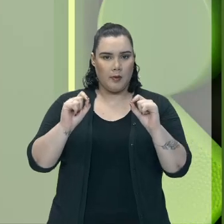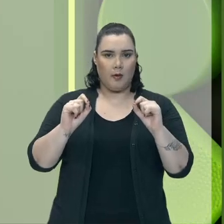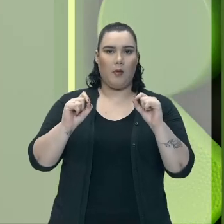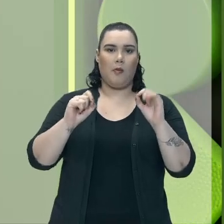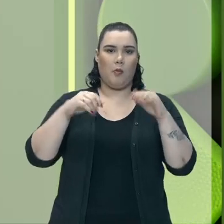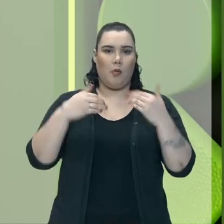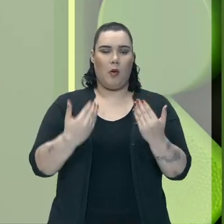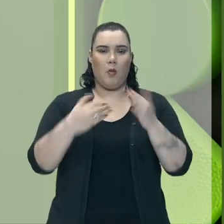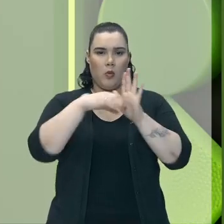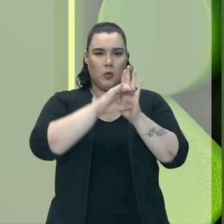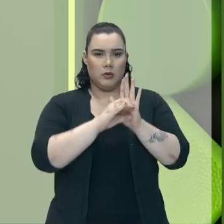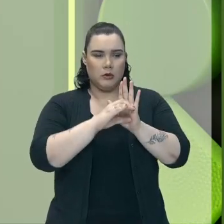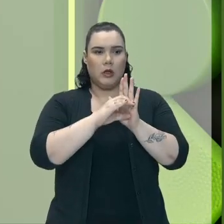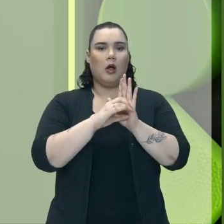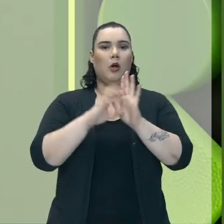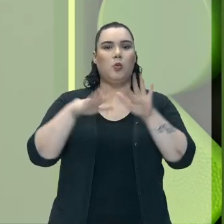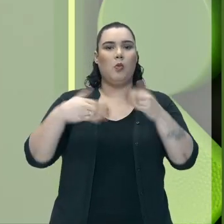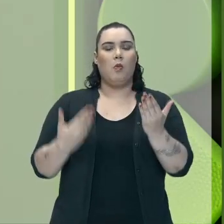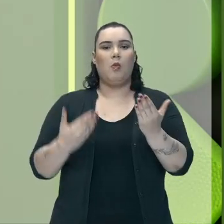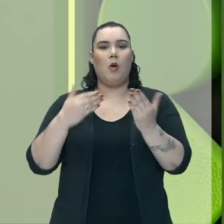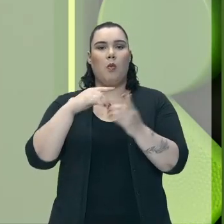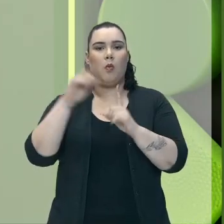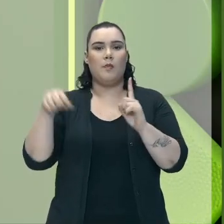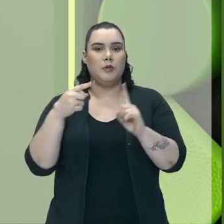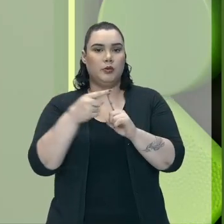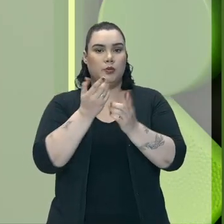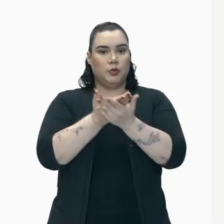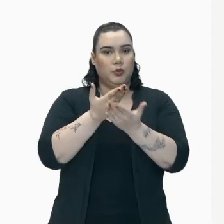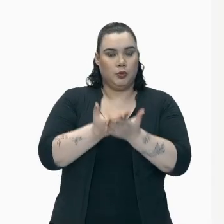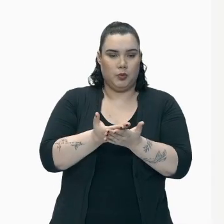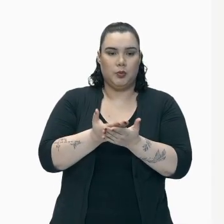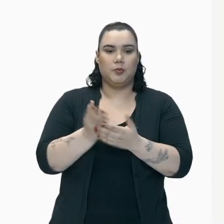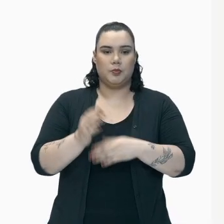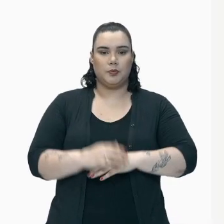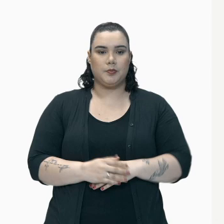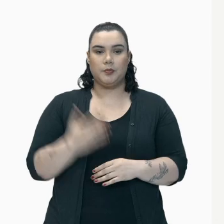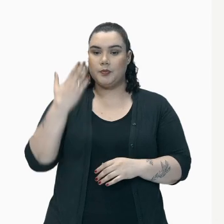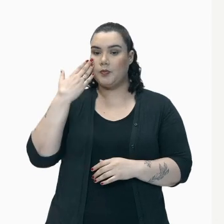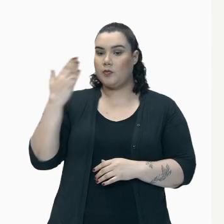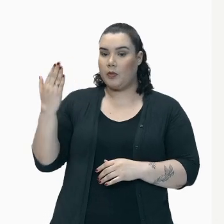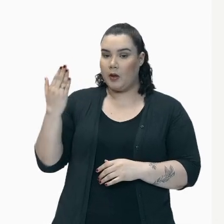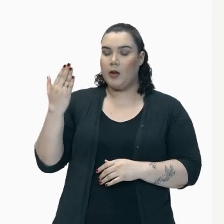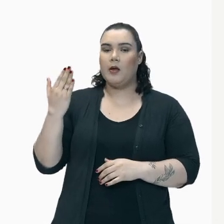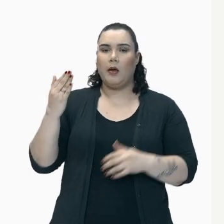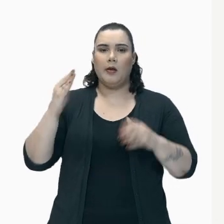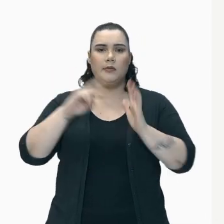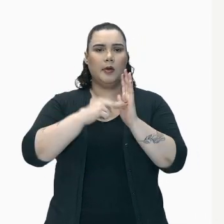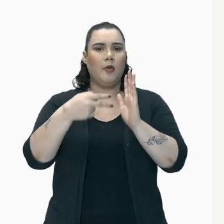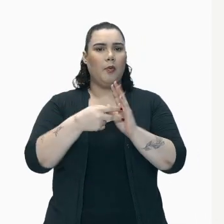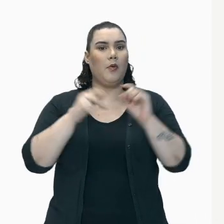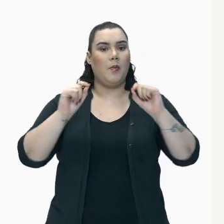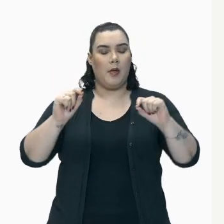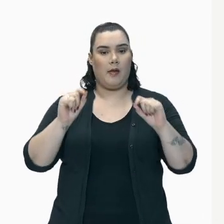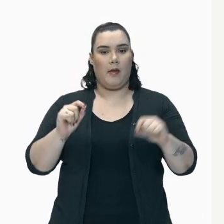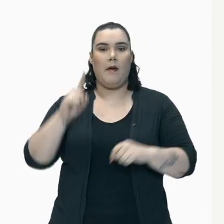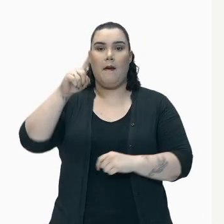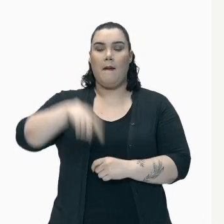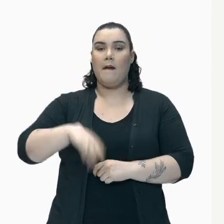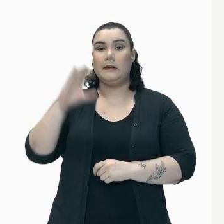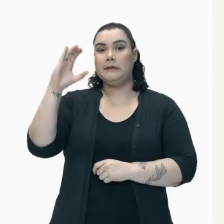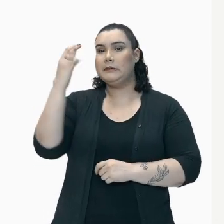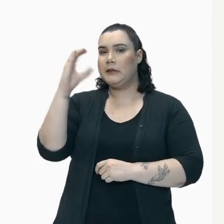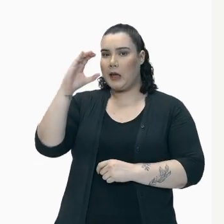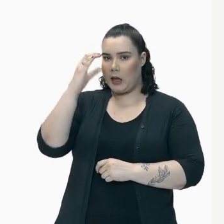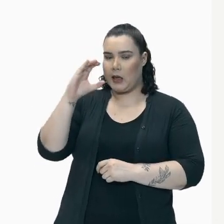e o que ela estuda nos dias de hoje. Vamos lá, a astronomia é a ciência que estuda